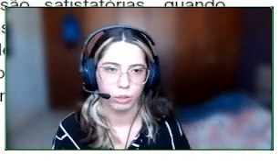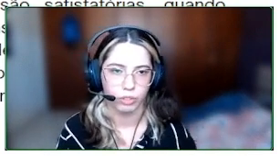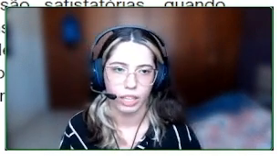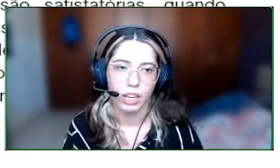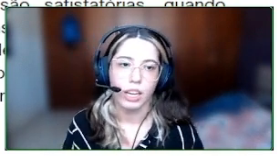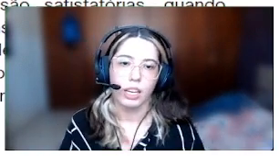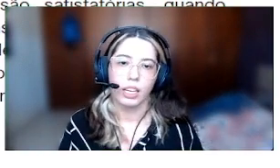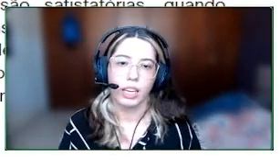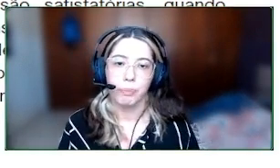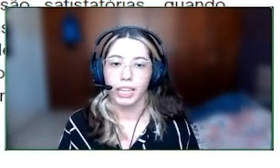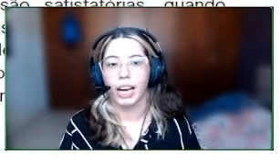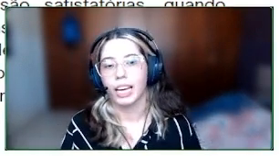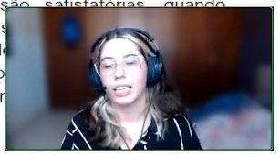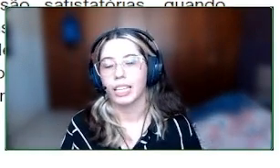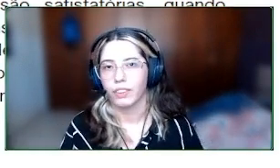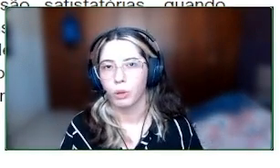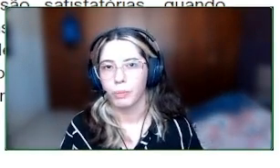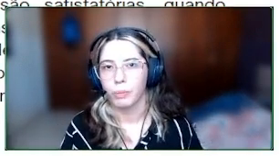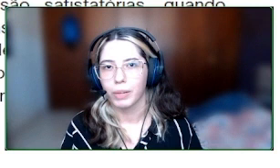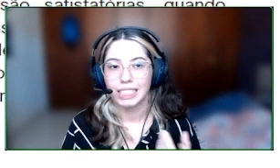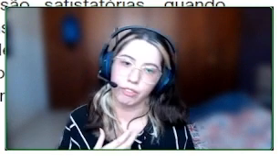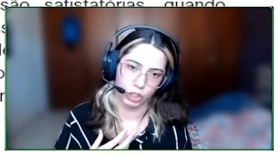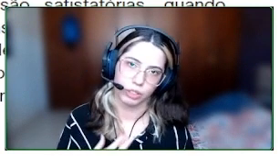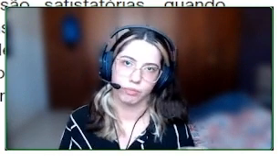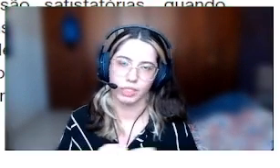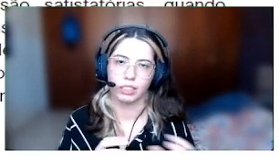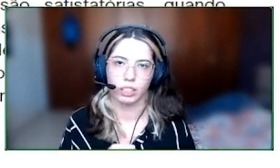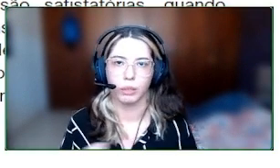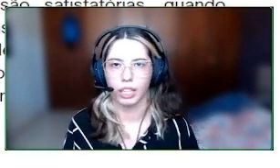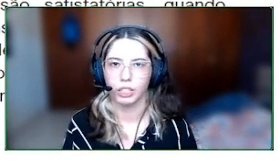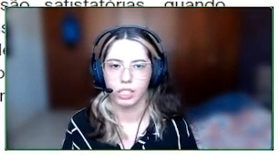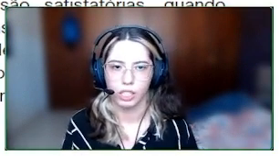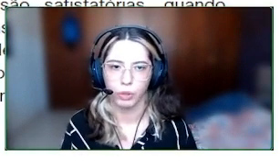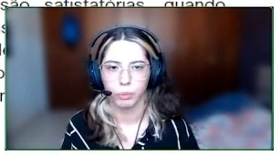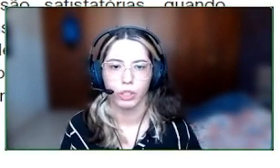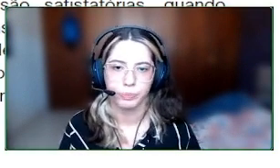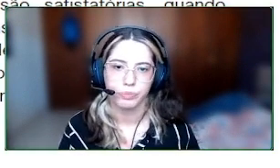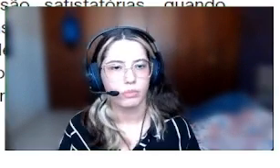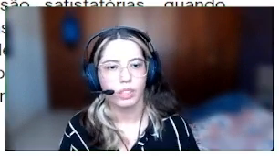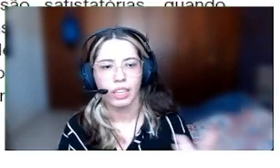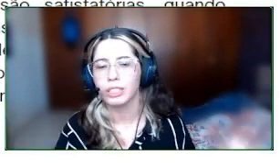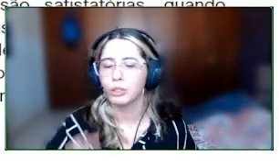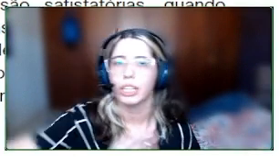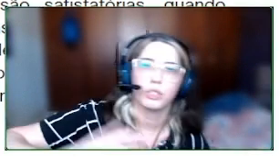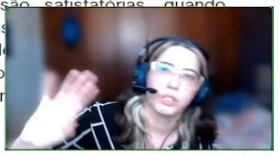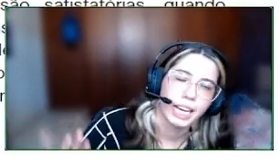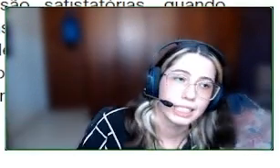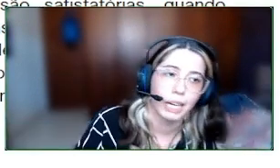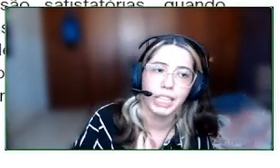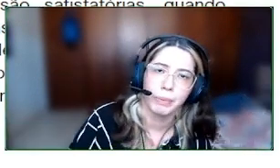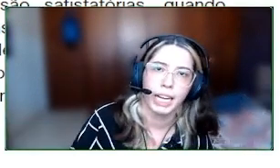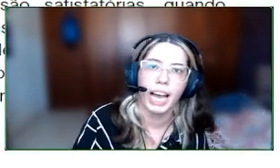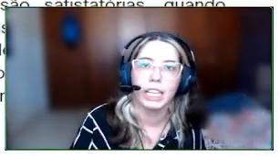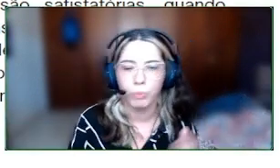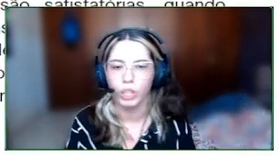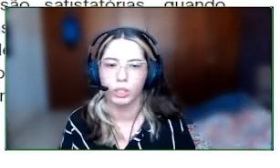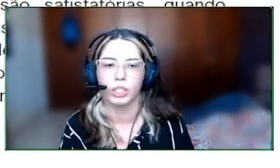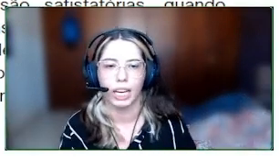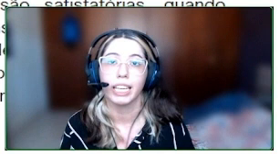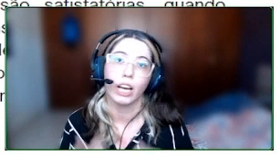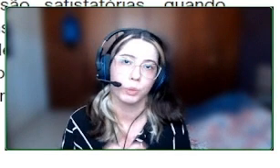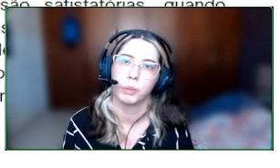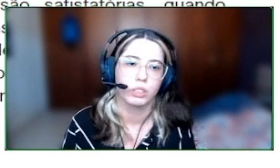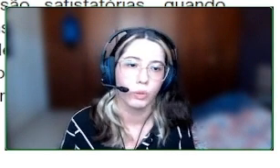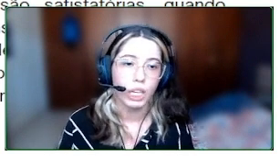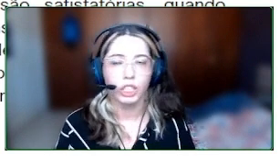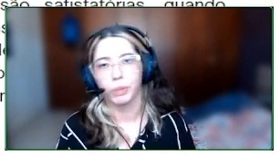né, não sei como fala, e a Paricá ela é classificada como madeira C20, então ela tem uma classe de resistência um pouquinho menor. As considerações finais. A madeira Paricá, ela pode ser utilizada